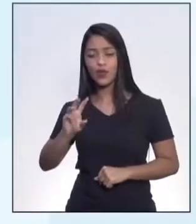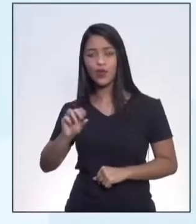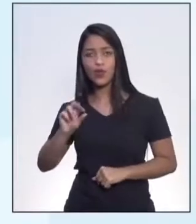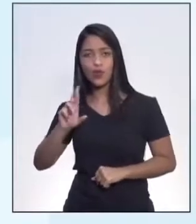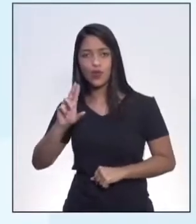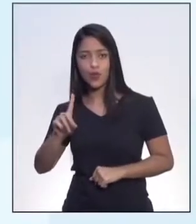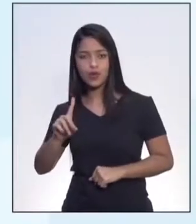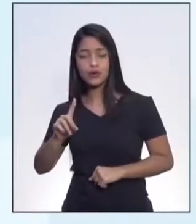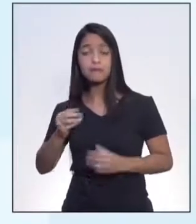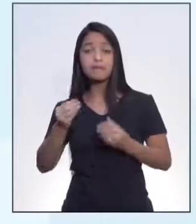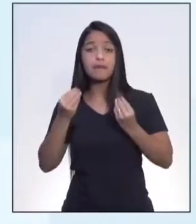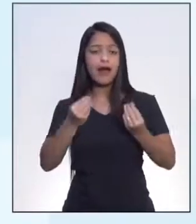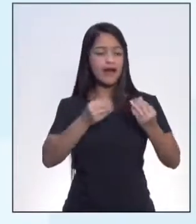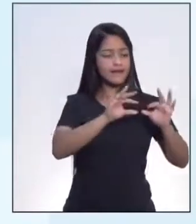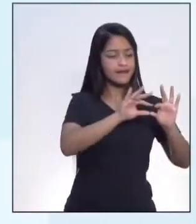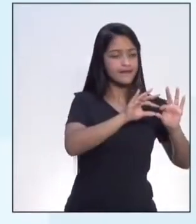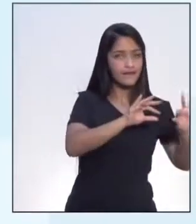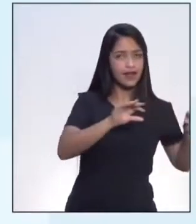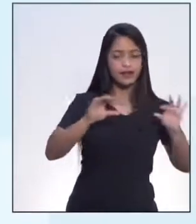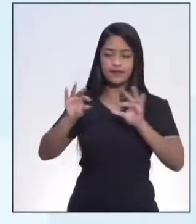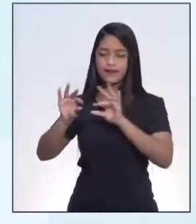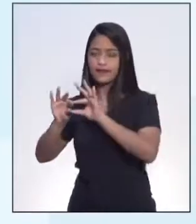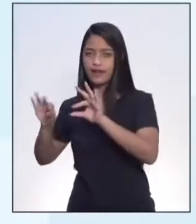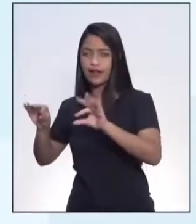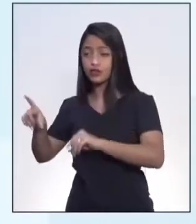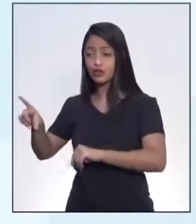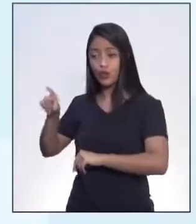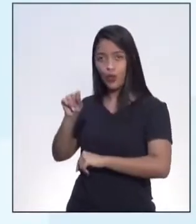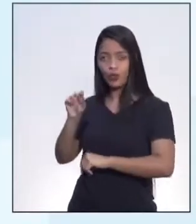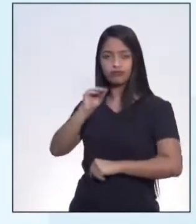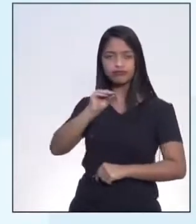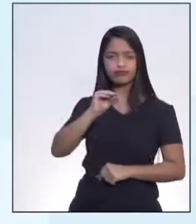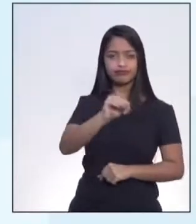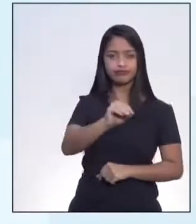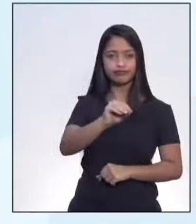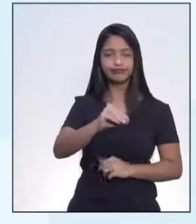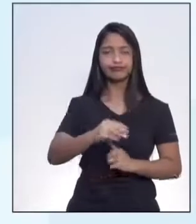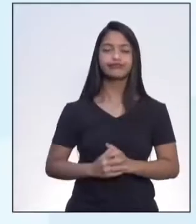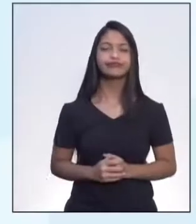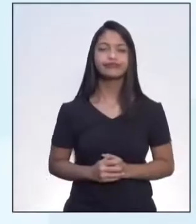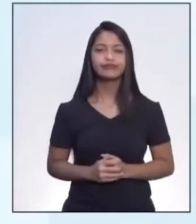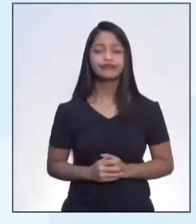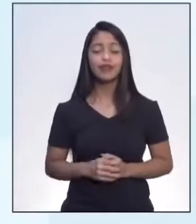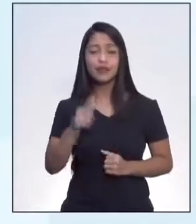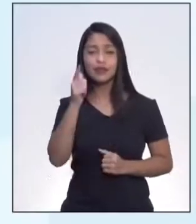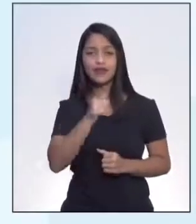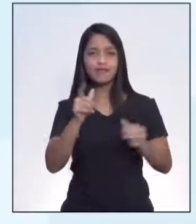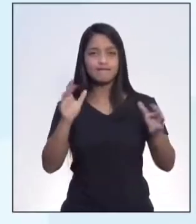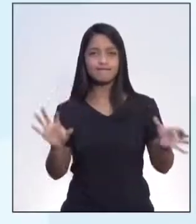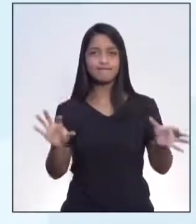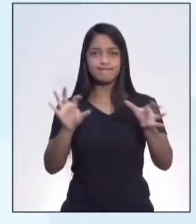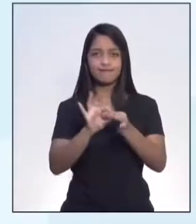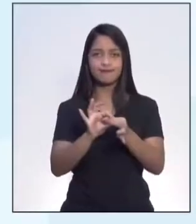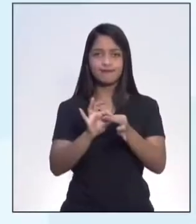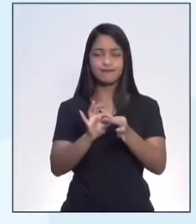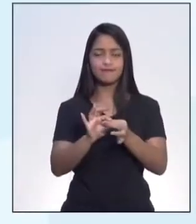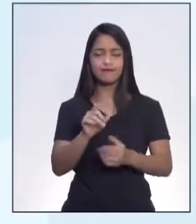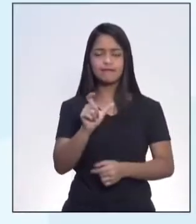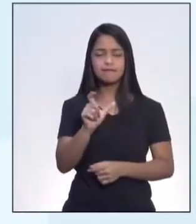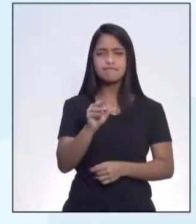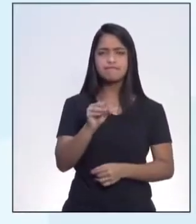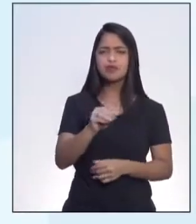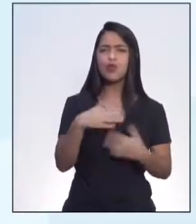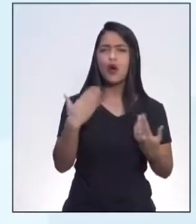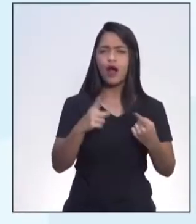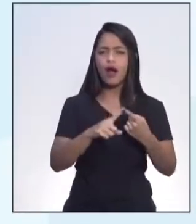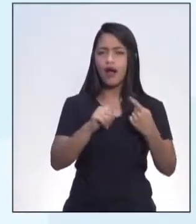pôr a próxima pergunta, diretor. Com que link words você vai unir essas duas frases? Ó, A,